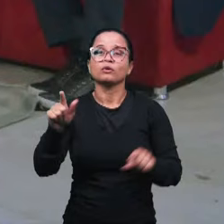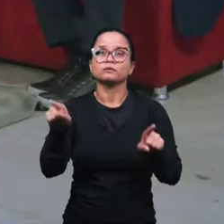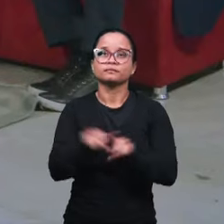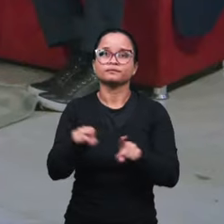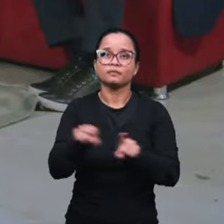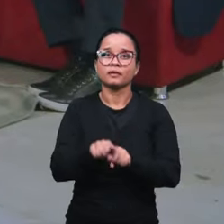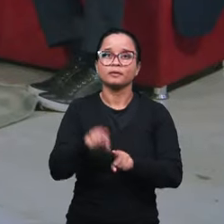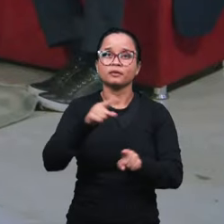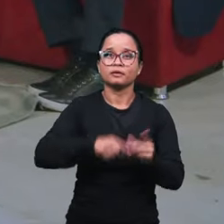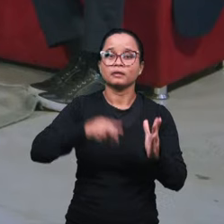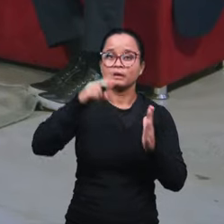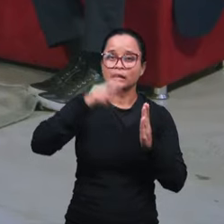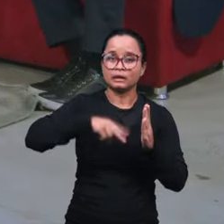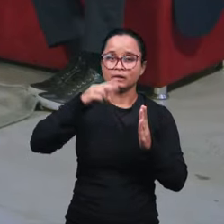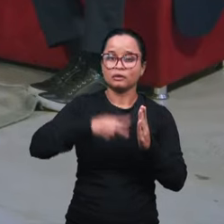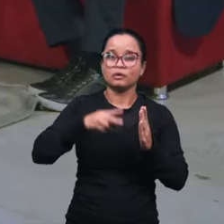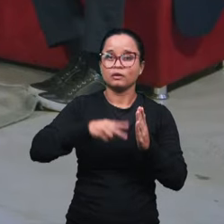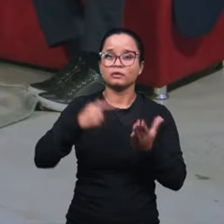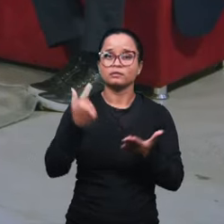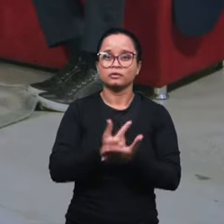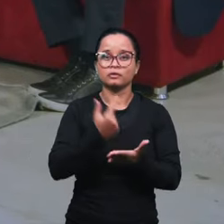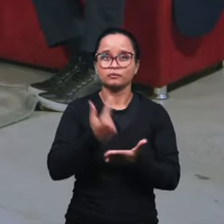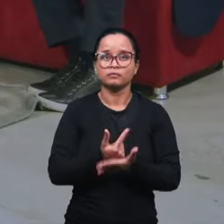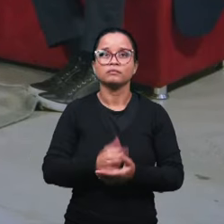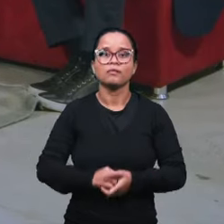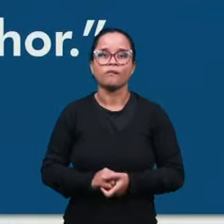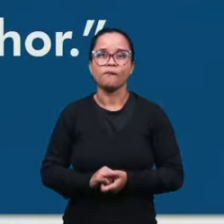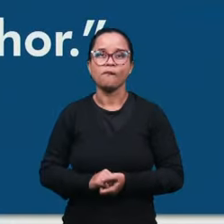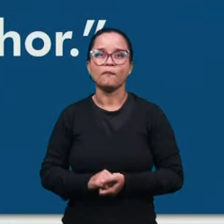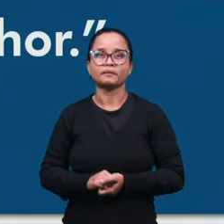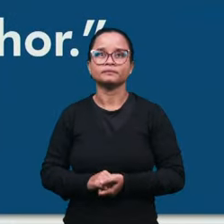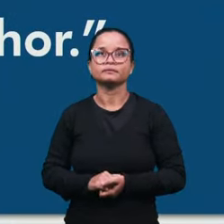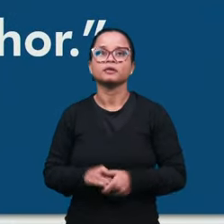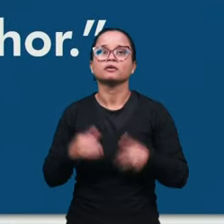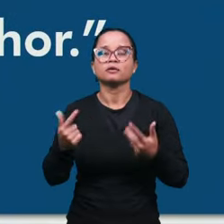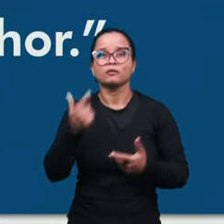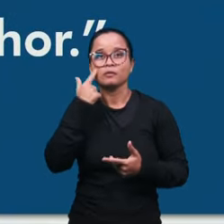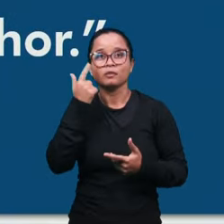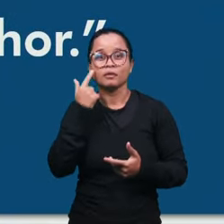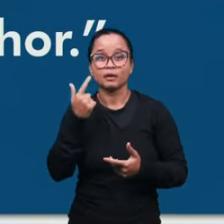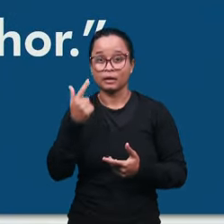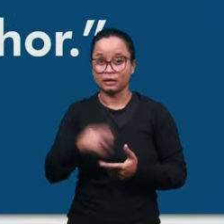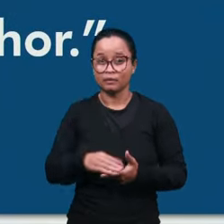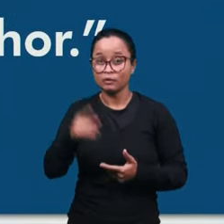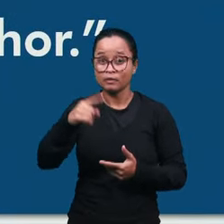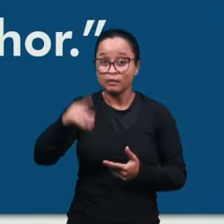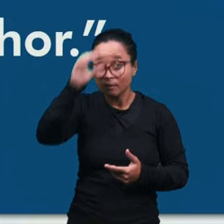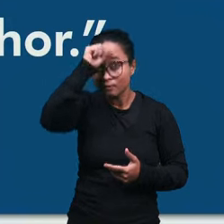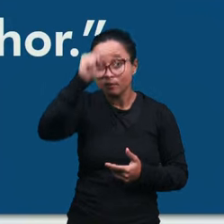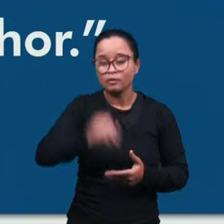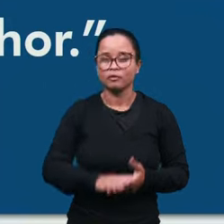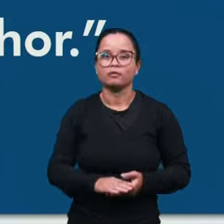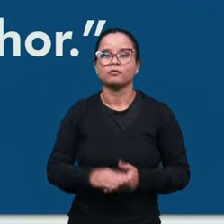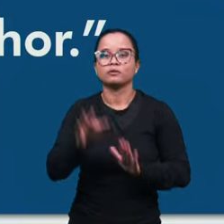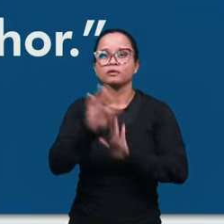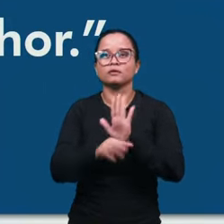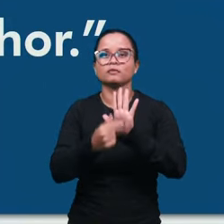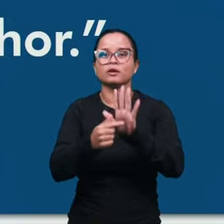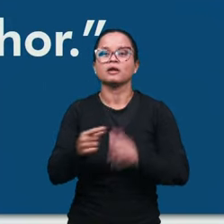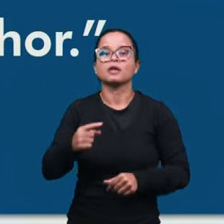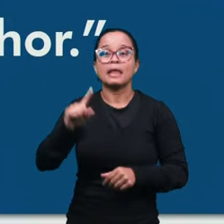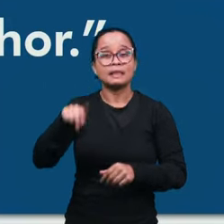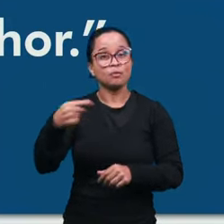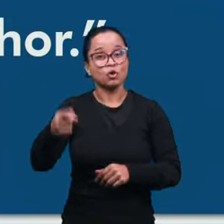Claro. 1 Tessalonicenses 4,17 é outro 17. Texto também, para os nossos irmãos memorizarem em casa. Depois nós, os que Isso. ficarmos